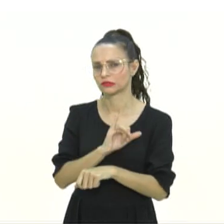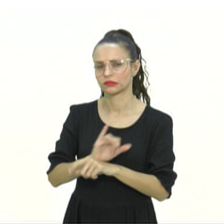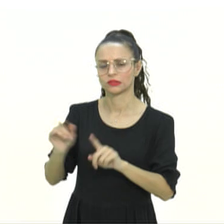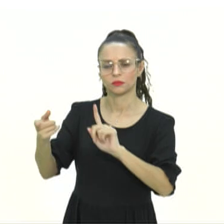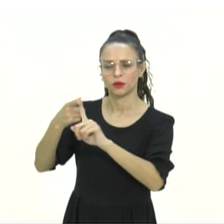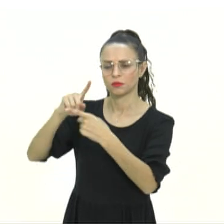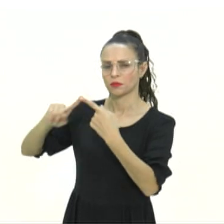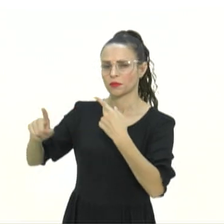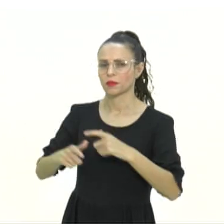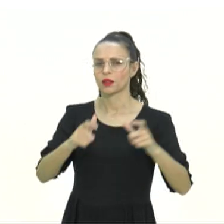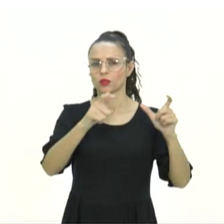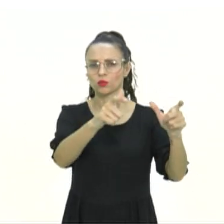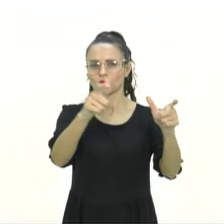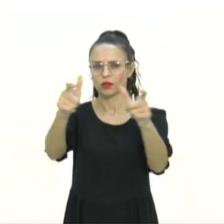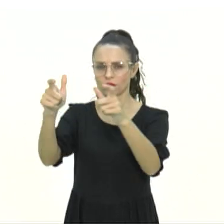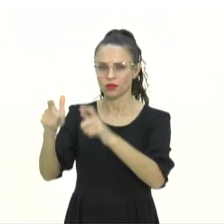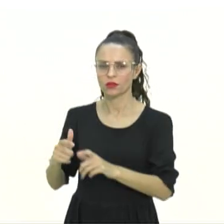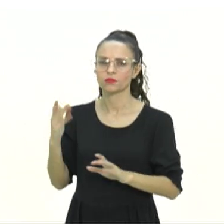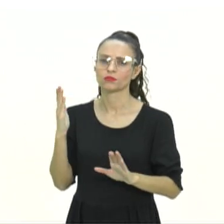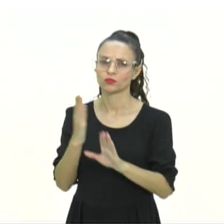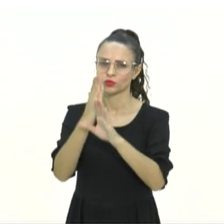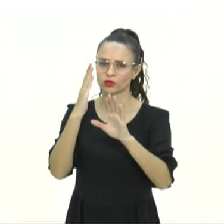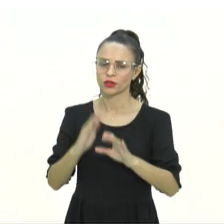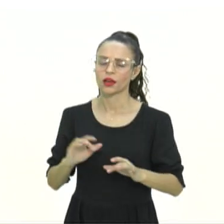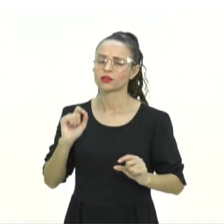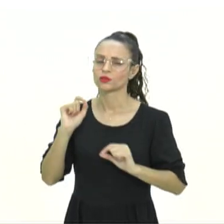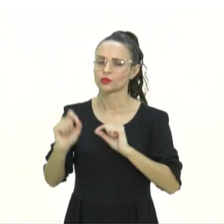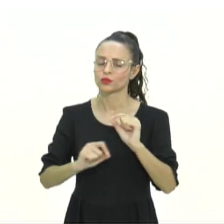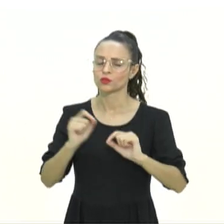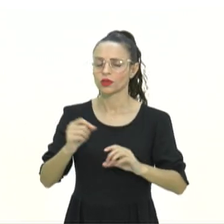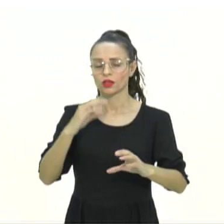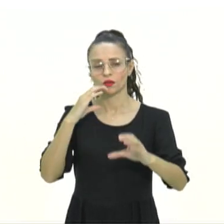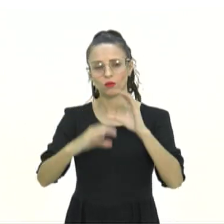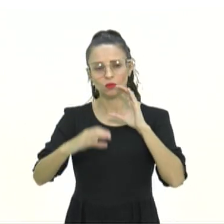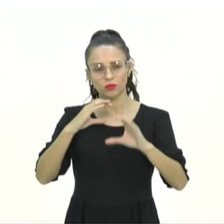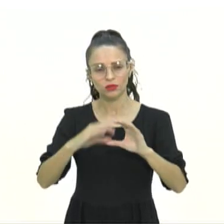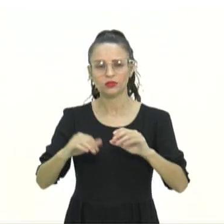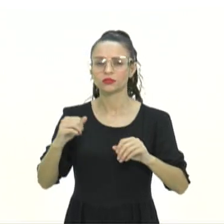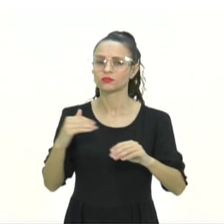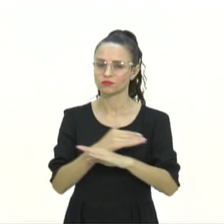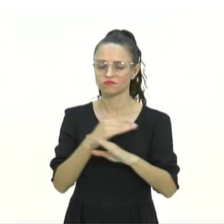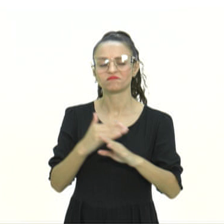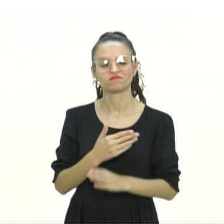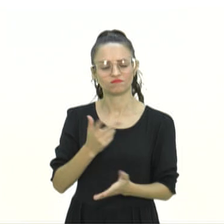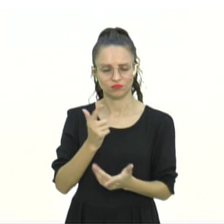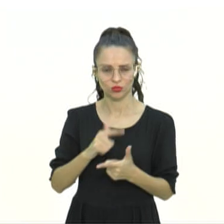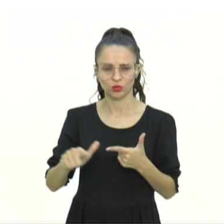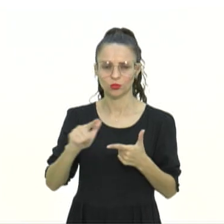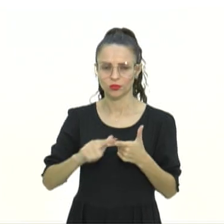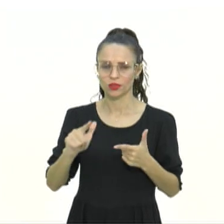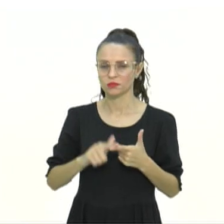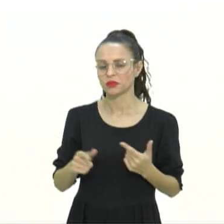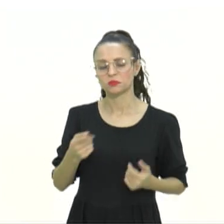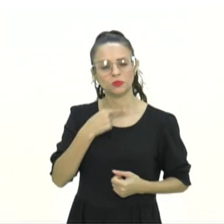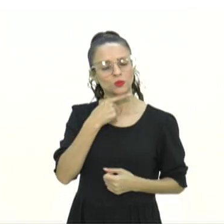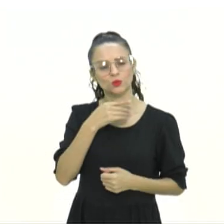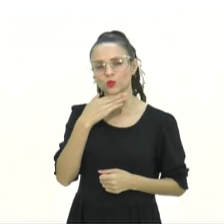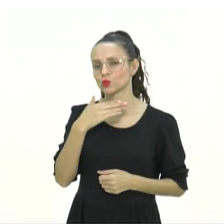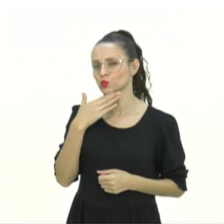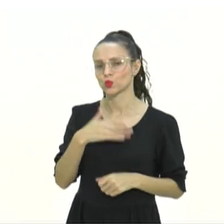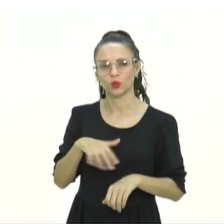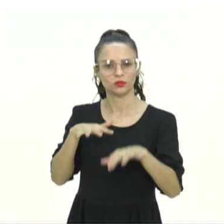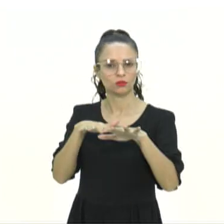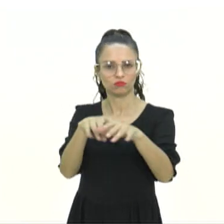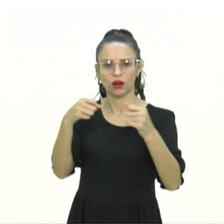os lugares, devido a redes técnicas de comunicação e de transporte ainda problemáticas, o que inviabilizou a ocorrência